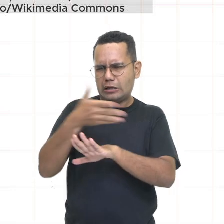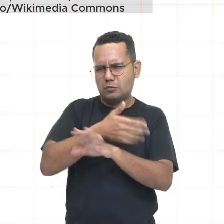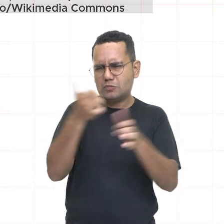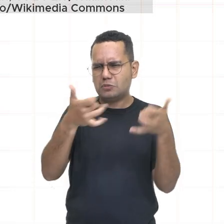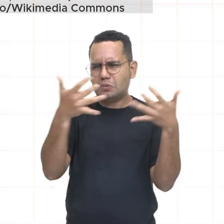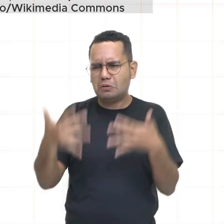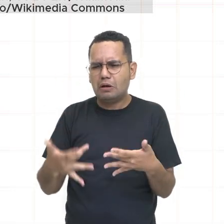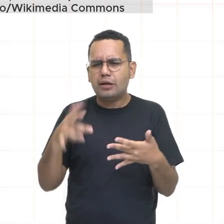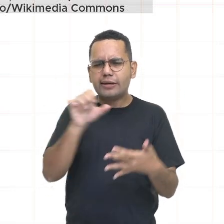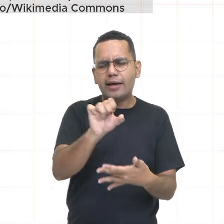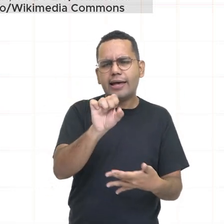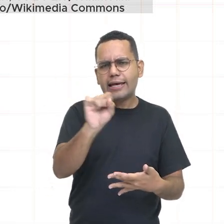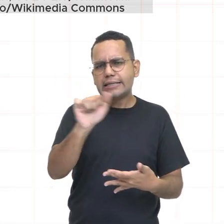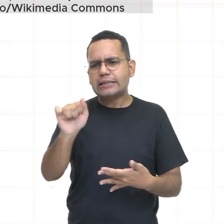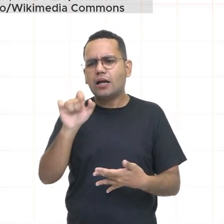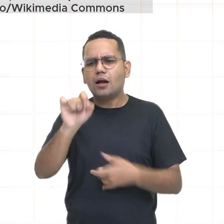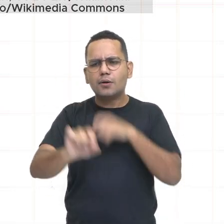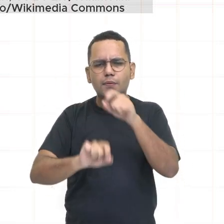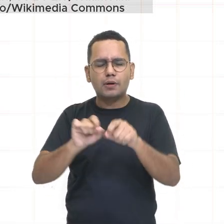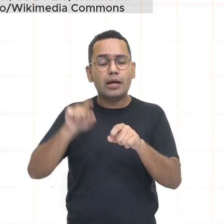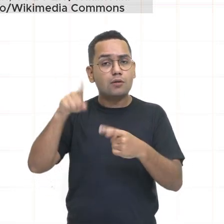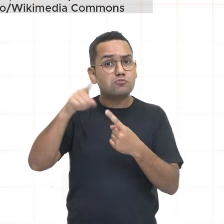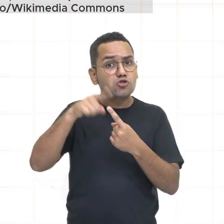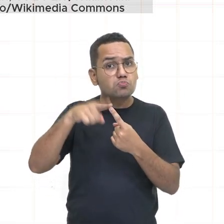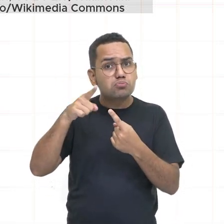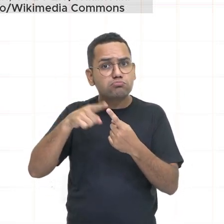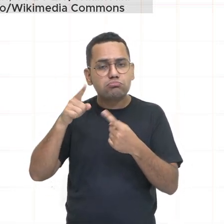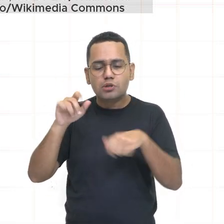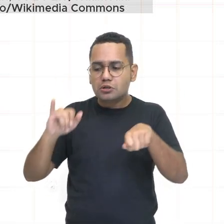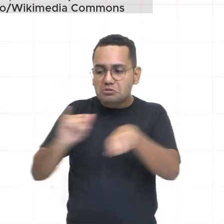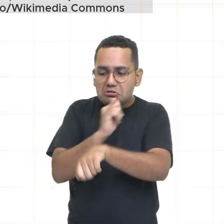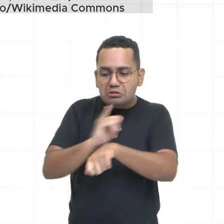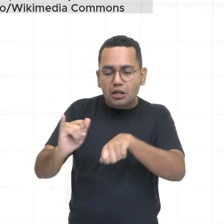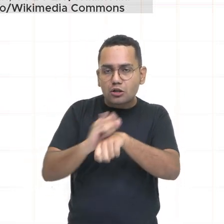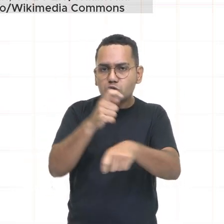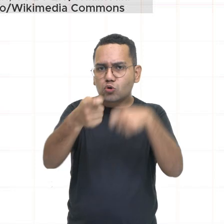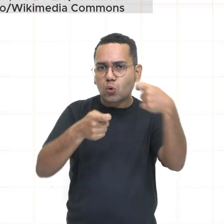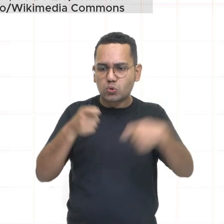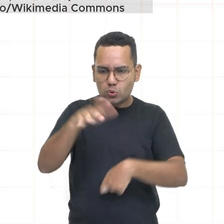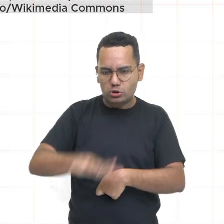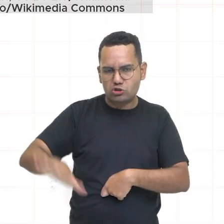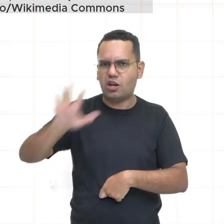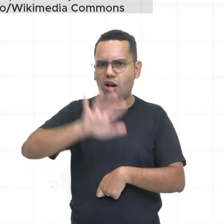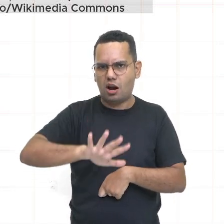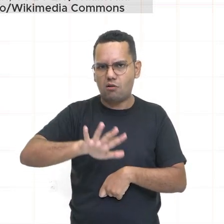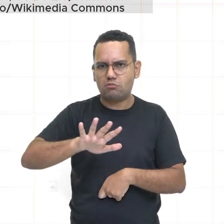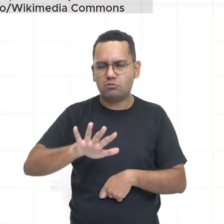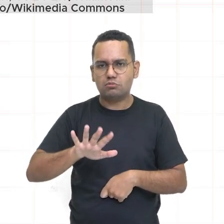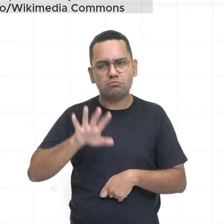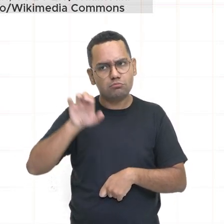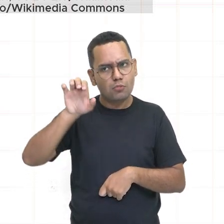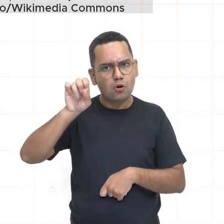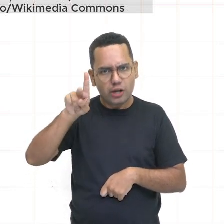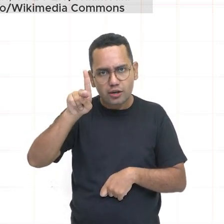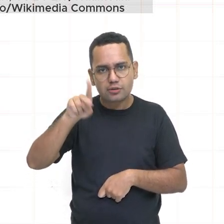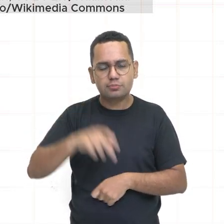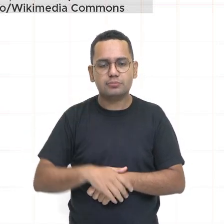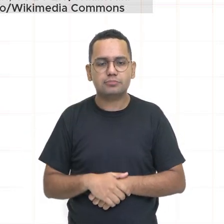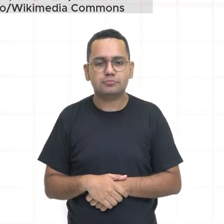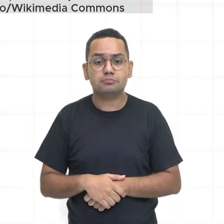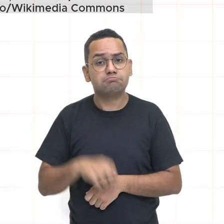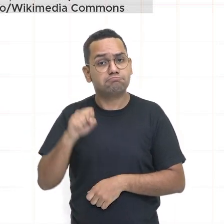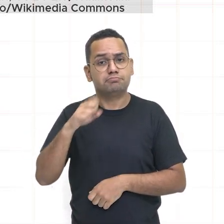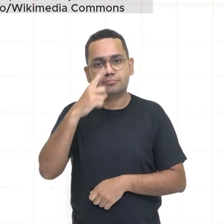os nazistas utilizavam para ter o controle dentro da sociedade alemã? Sim, só que com o passar do tempo, a